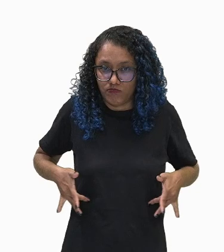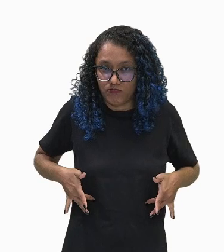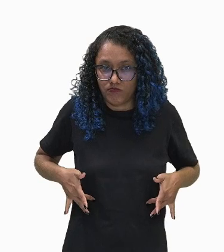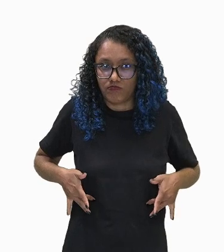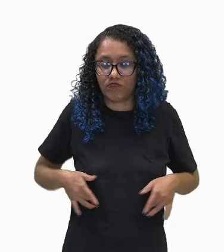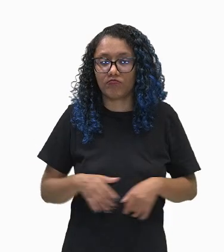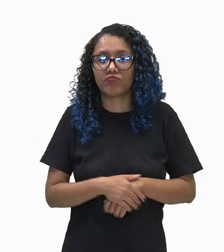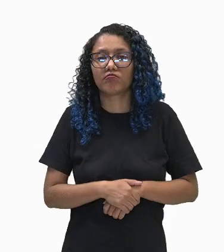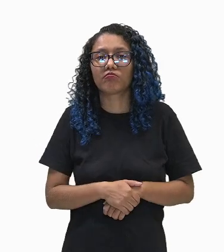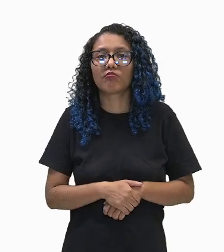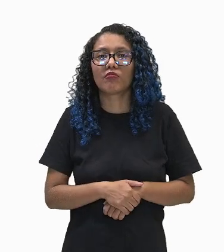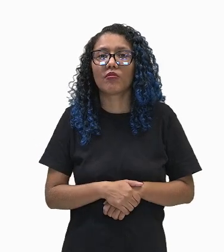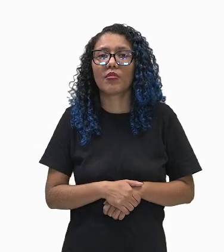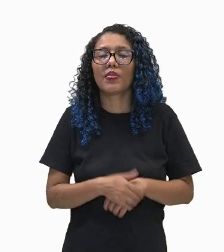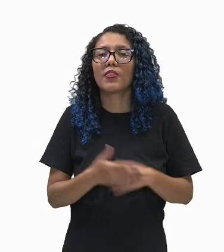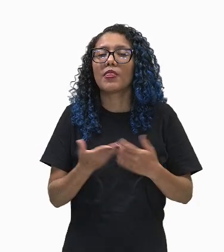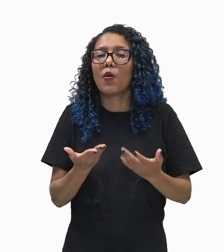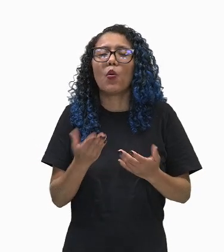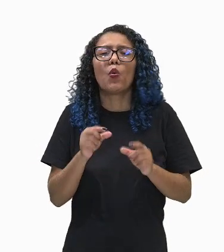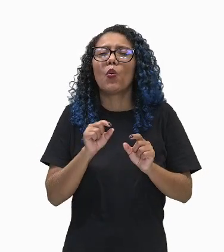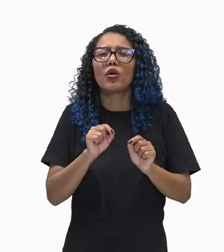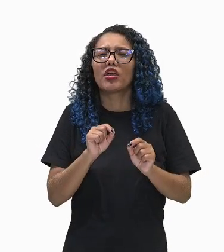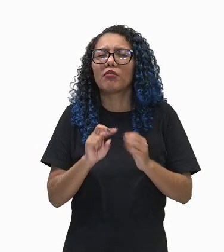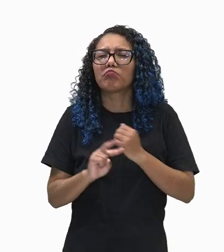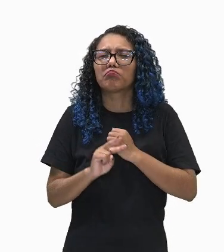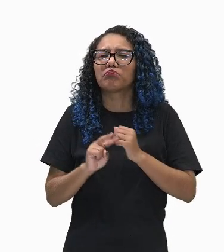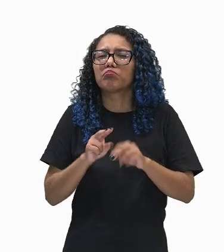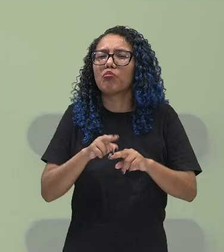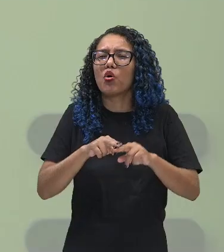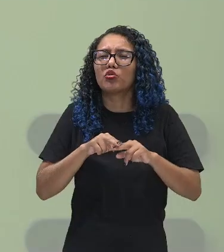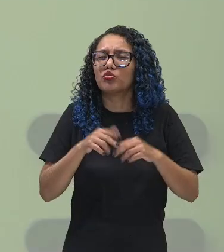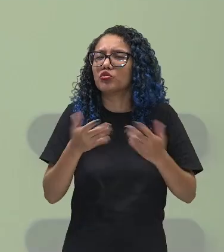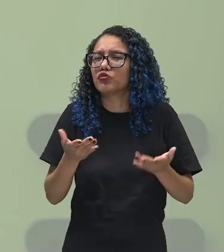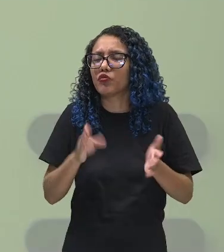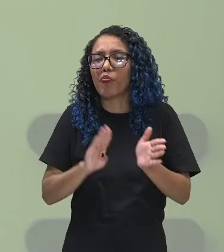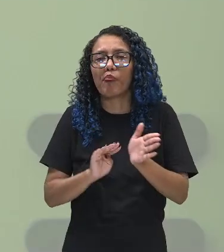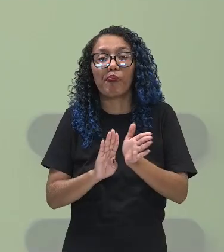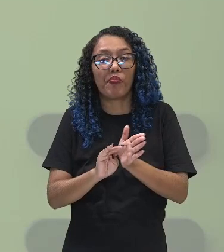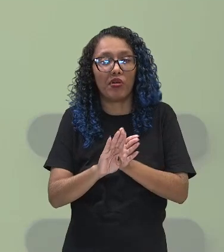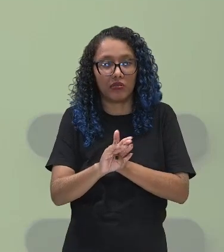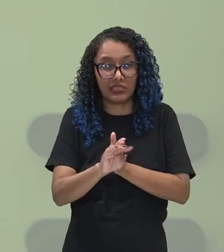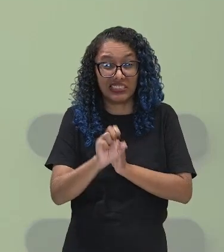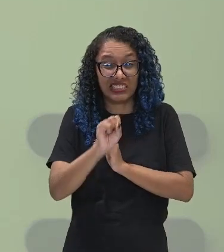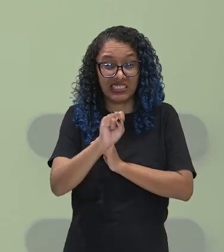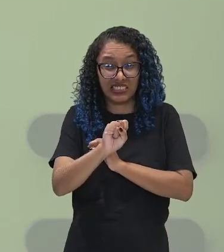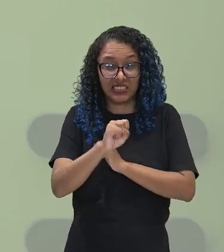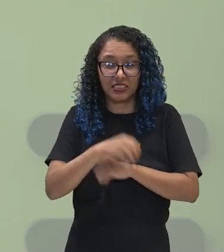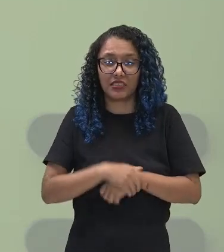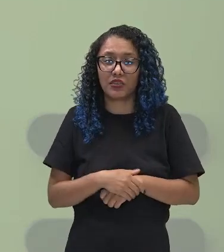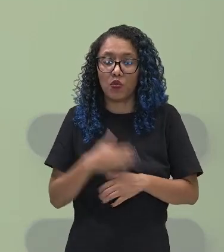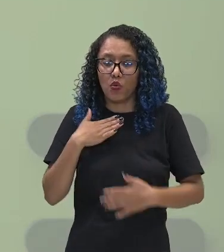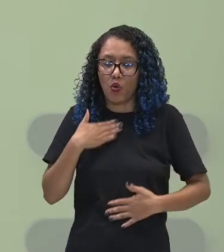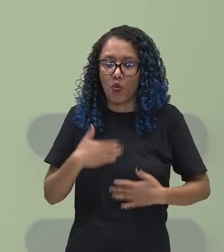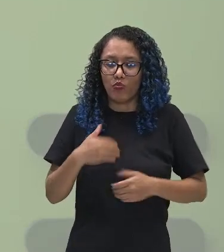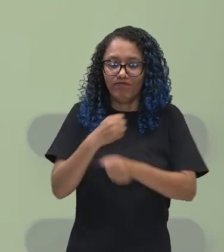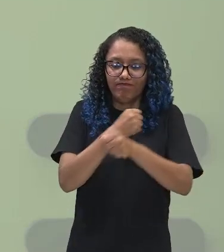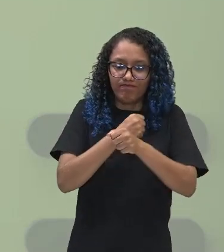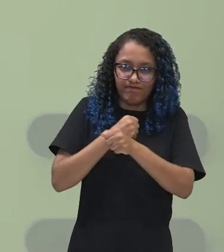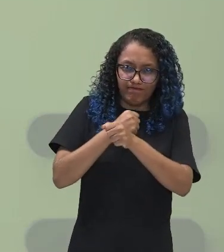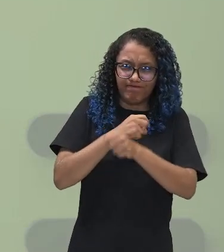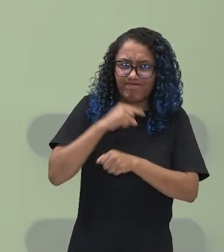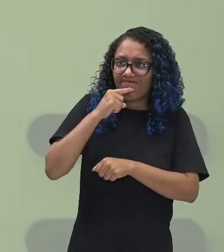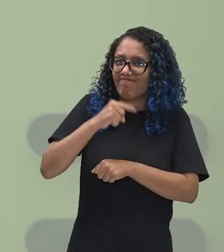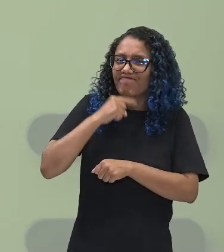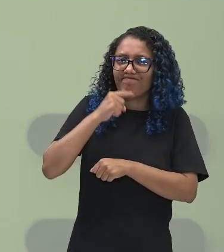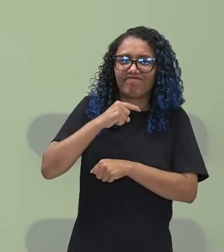por bactérias. Então, quando o nosso corpo não consegue se defender de um patógeno que